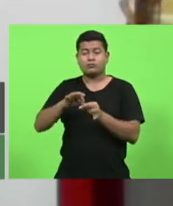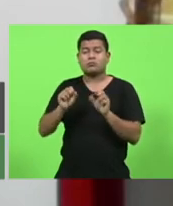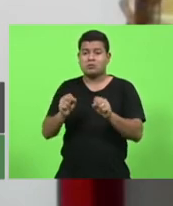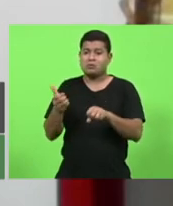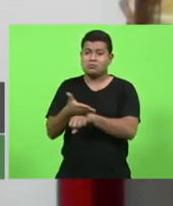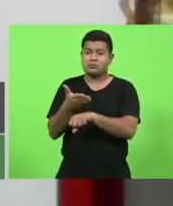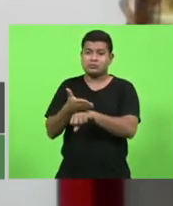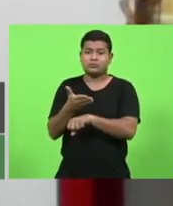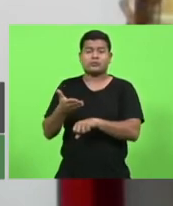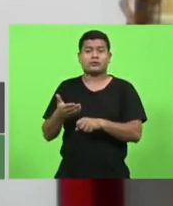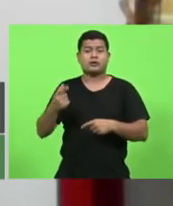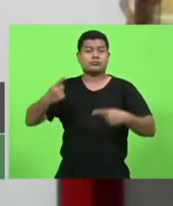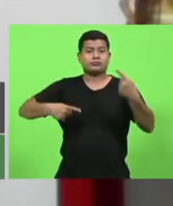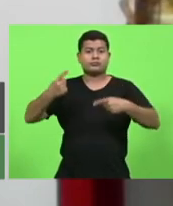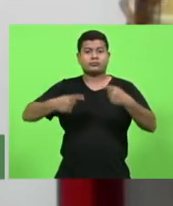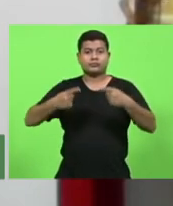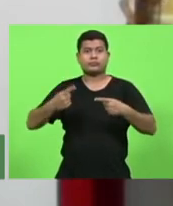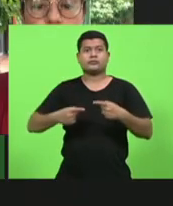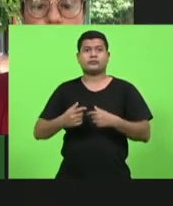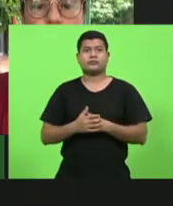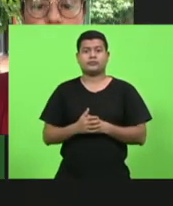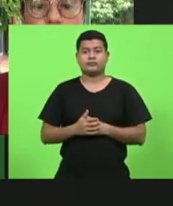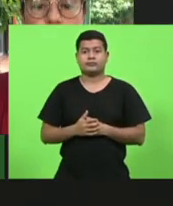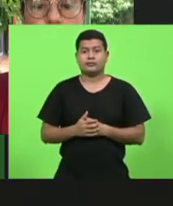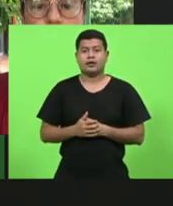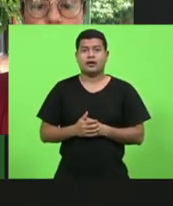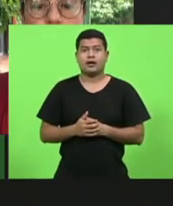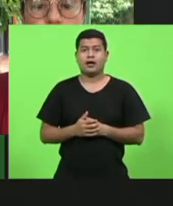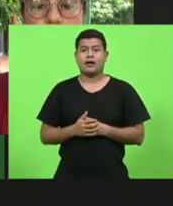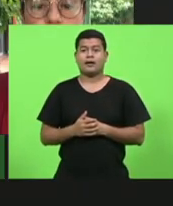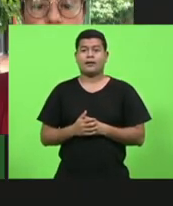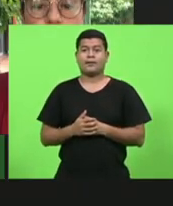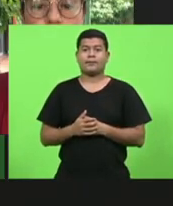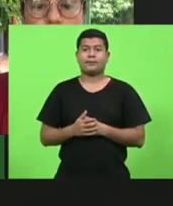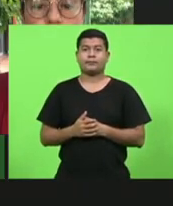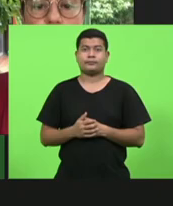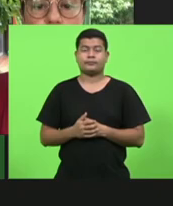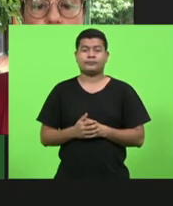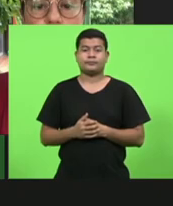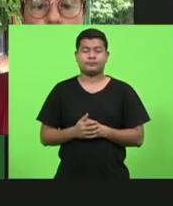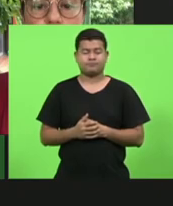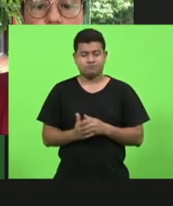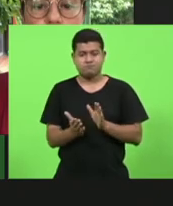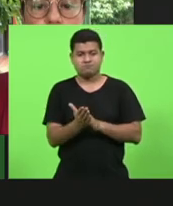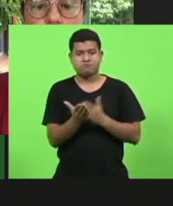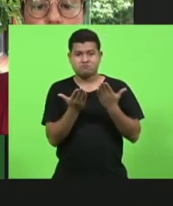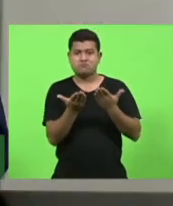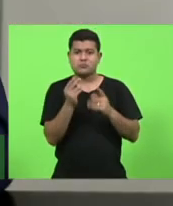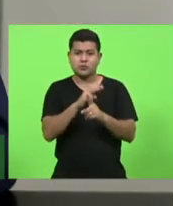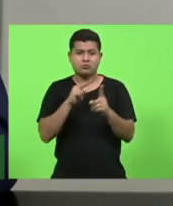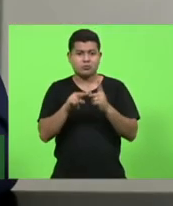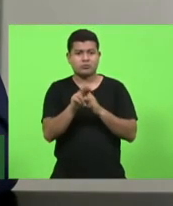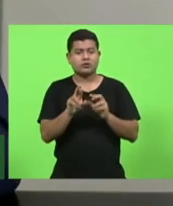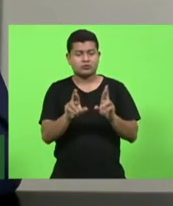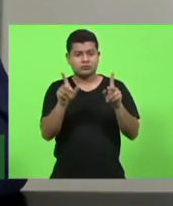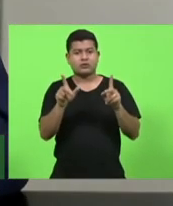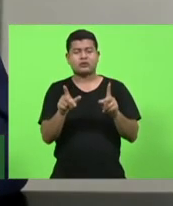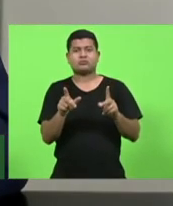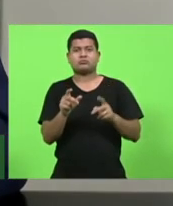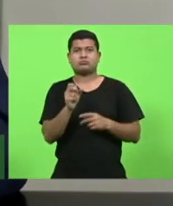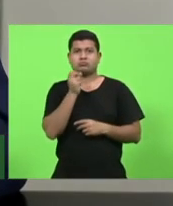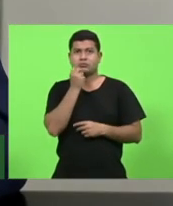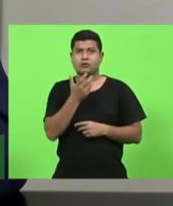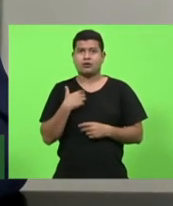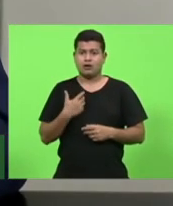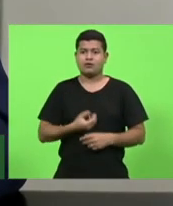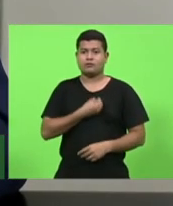a priorização dentro da prioridade. Eu parabenizo você pela sua visão, né? A visão de quem vive